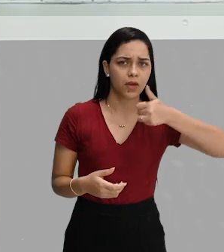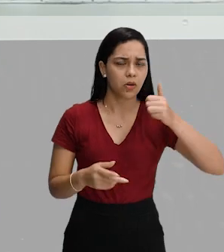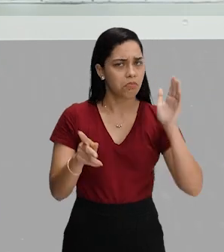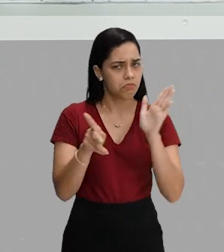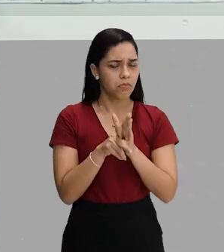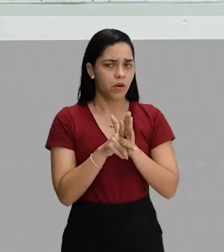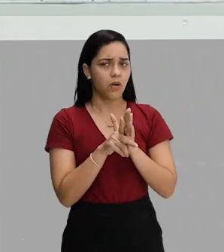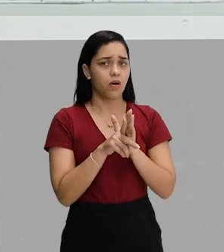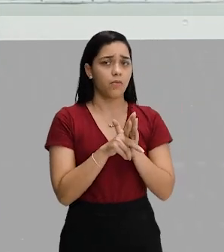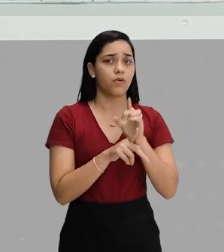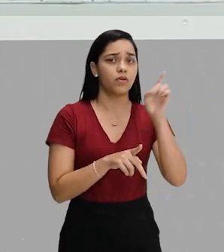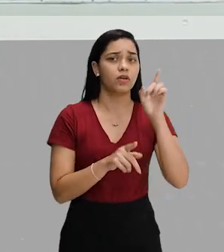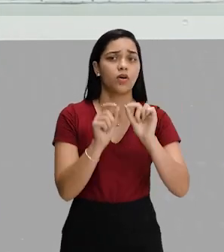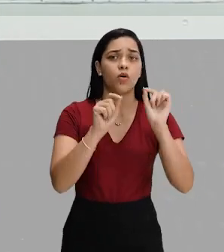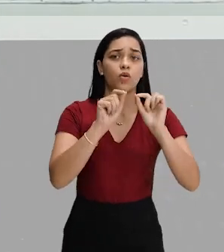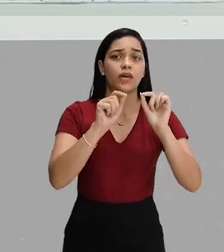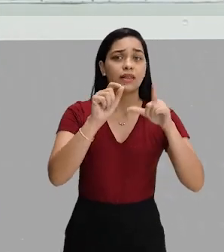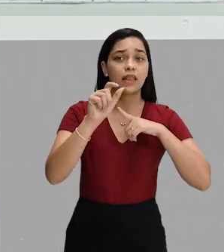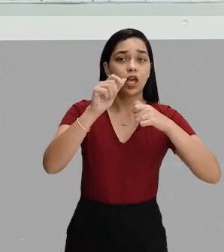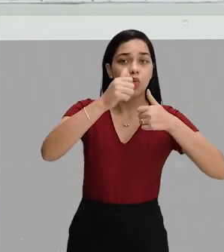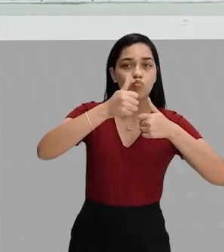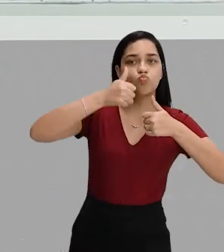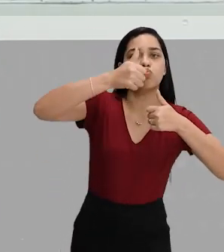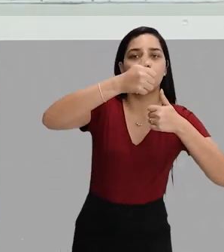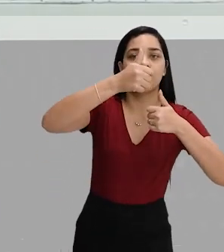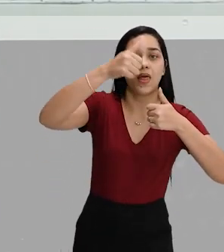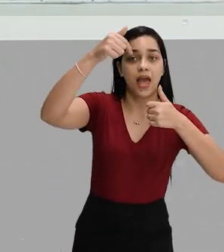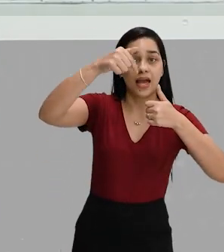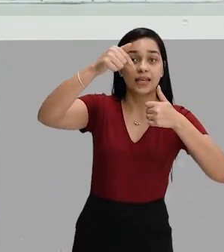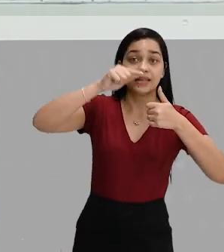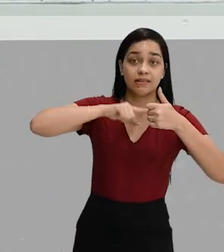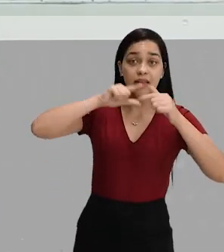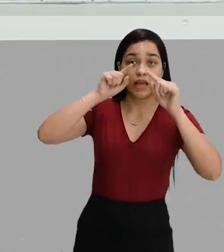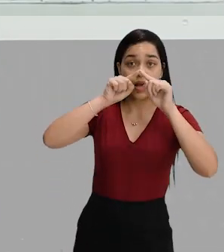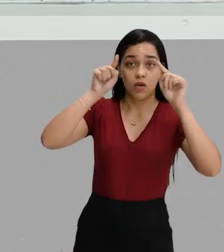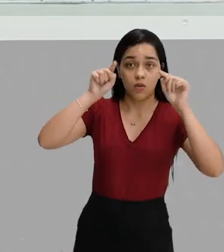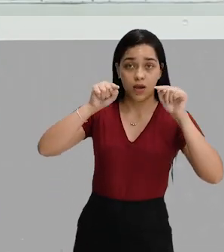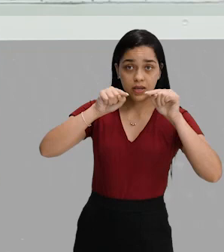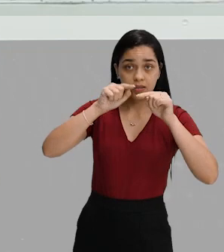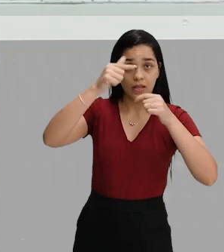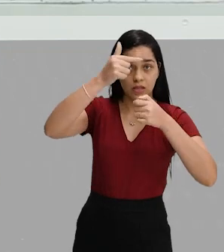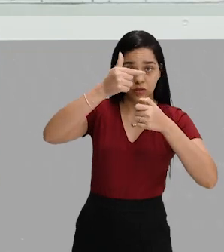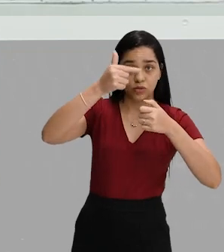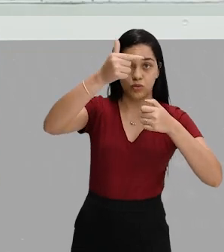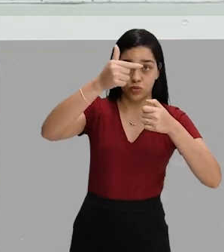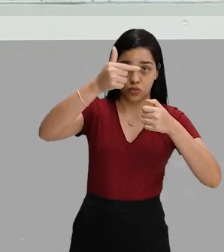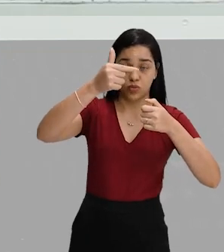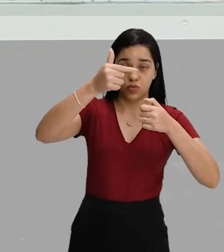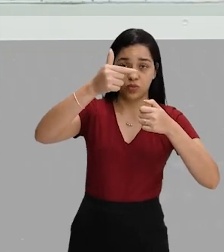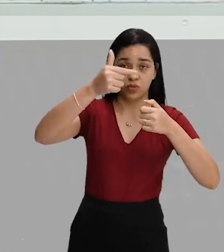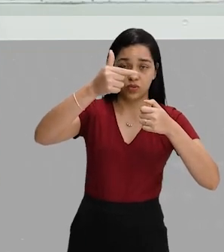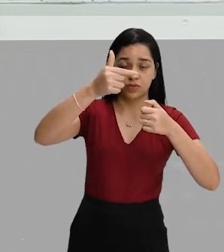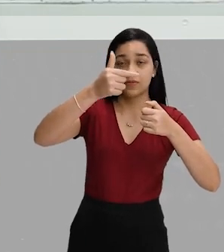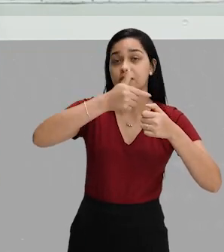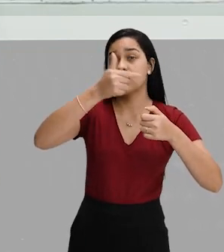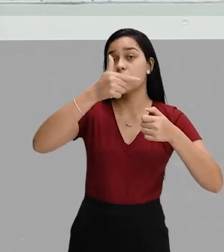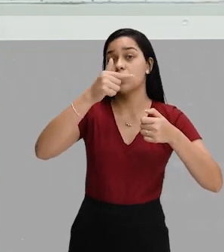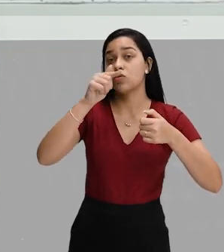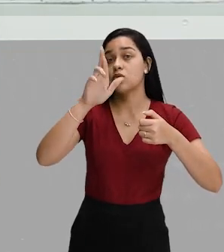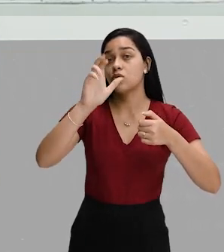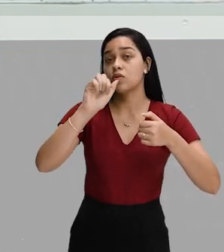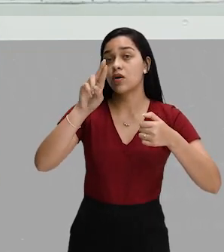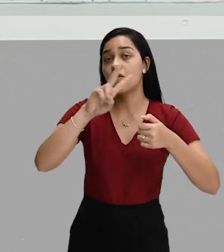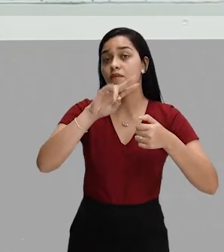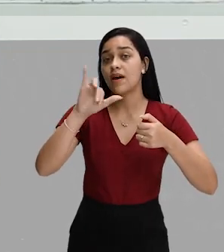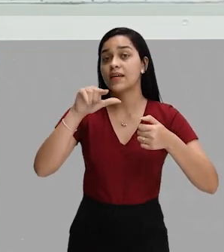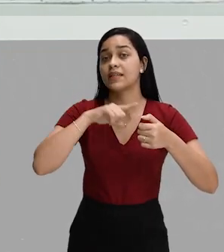primeiro grau, lá você tem o expoente 1. Aqui na função quadrática, que é a função polinomial do segundo grau, você vai